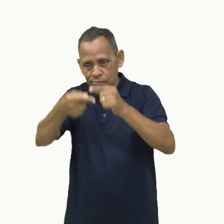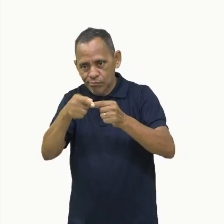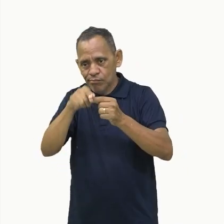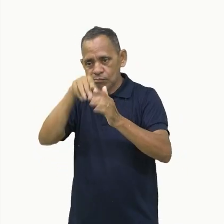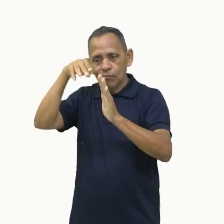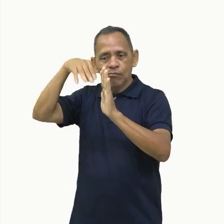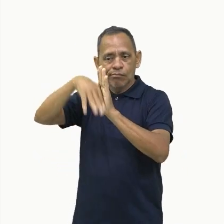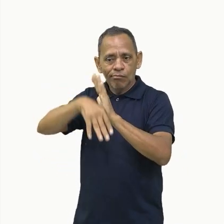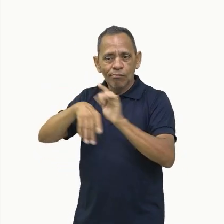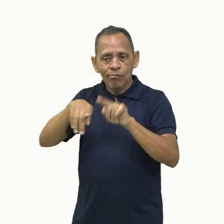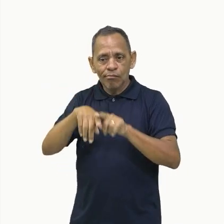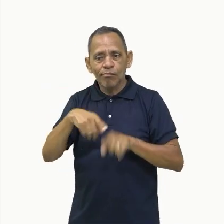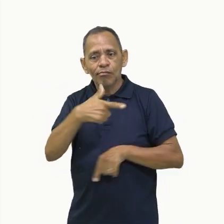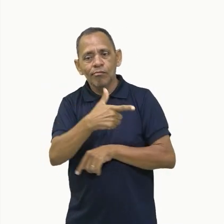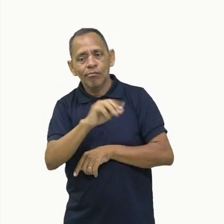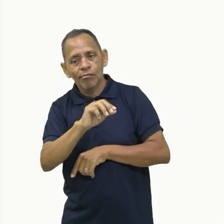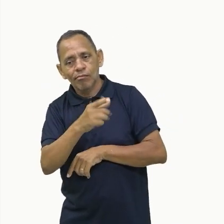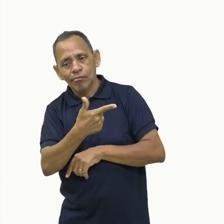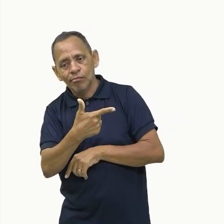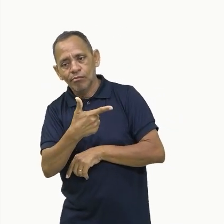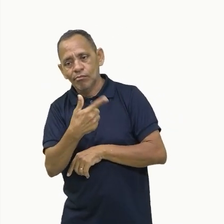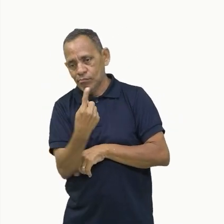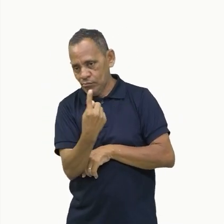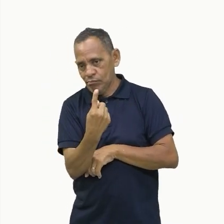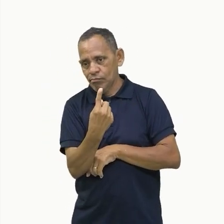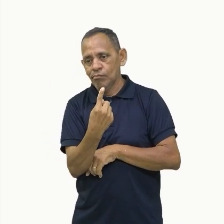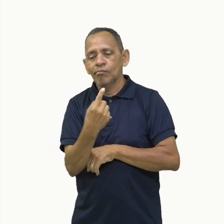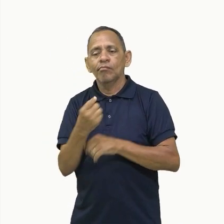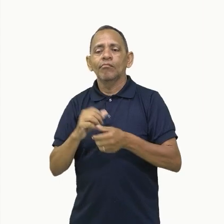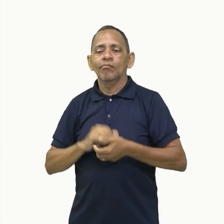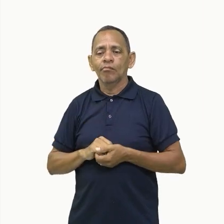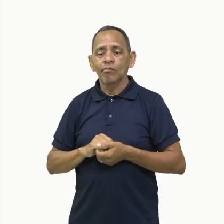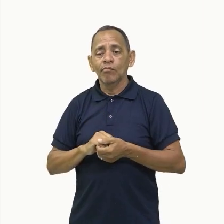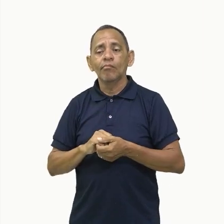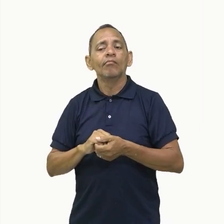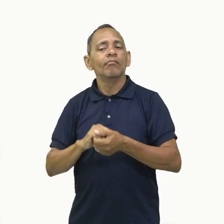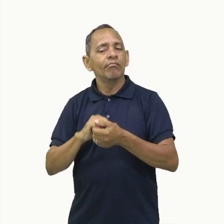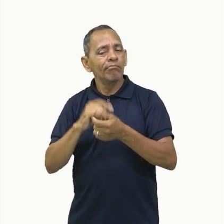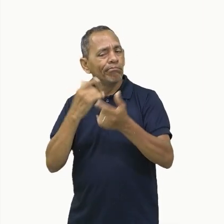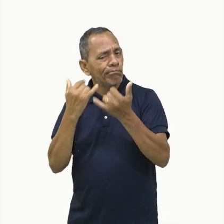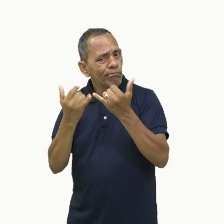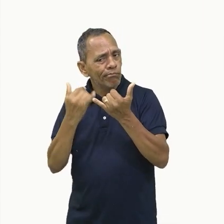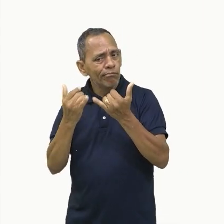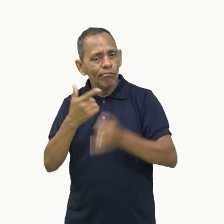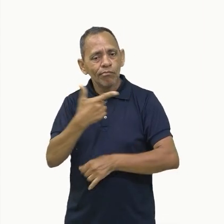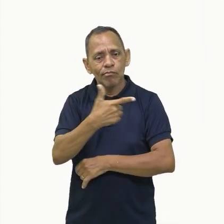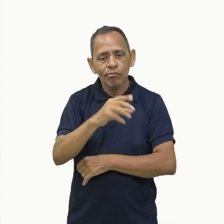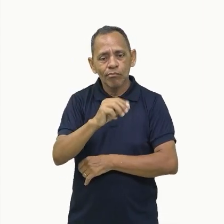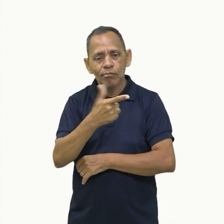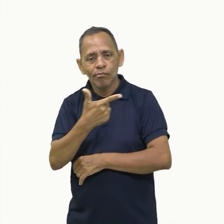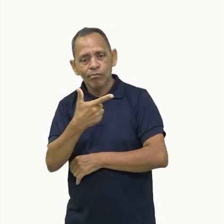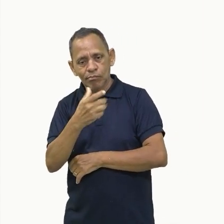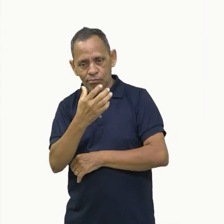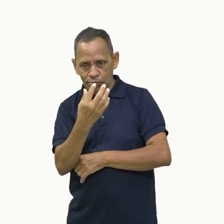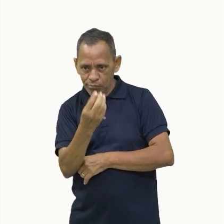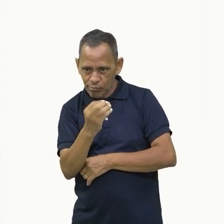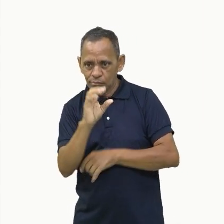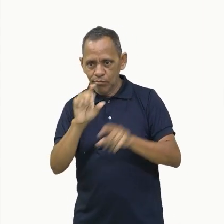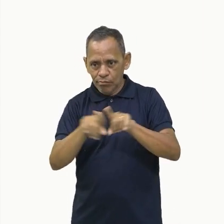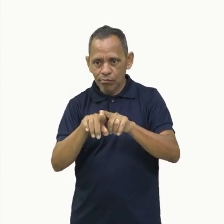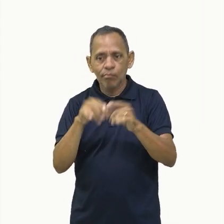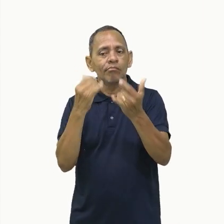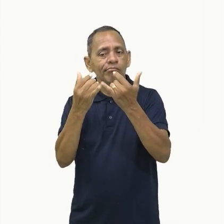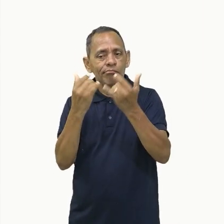para 2021, com aproximadamente a mesma quantidade aí que 2010, né? Entre 10 e